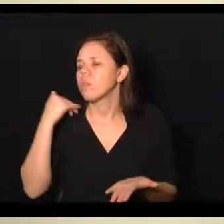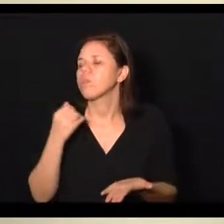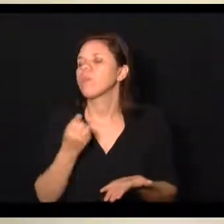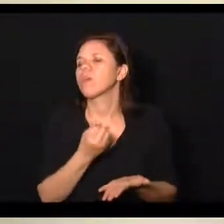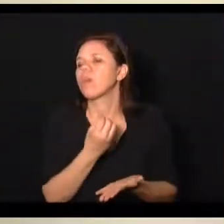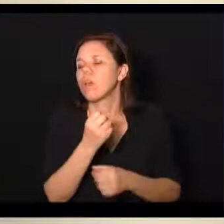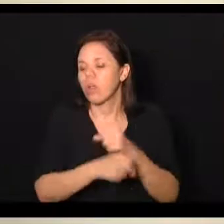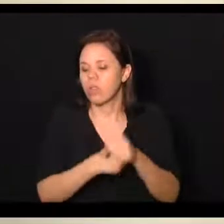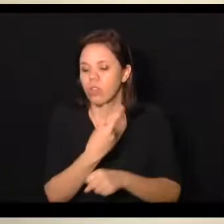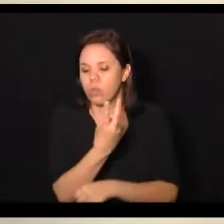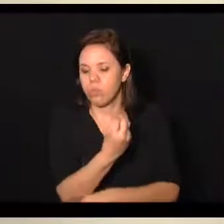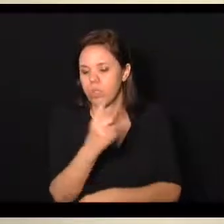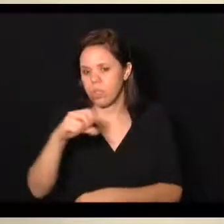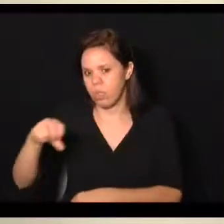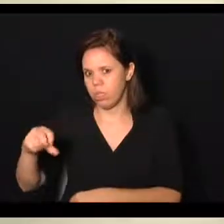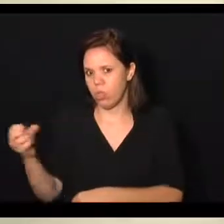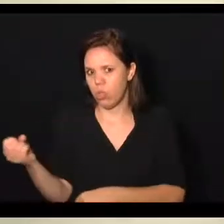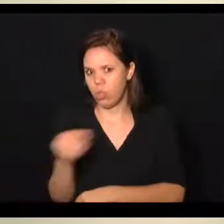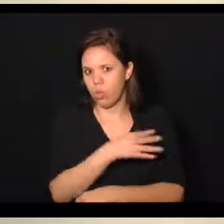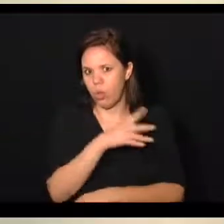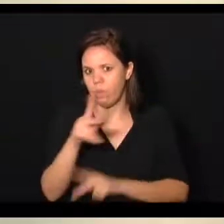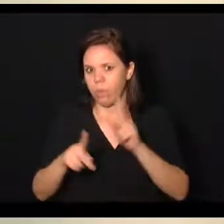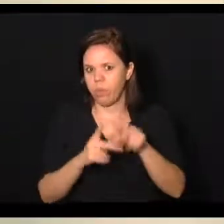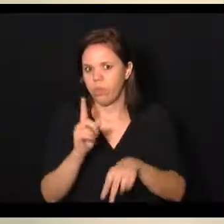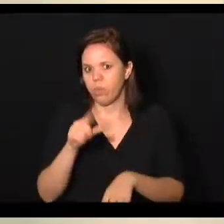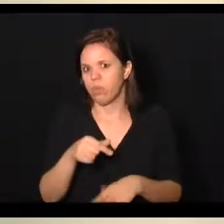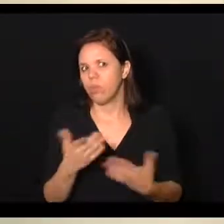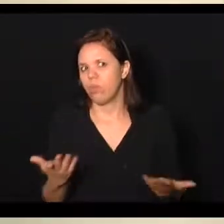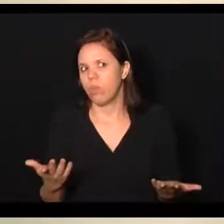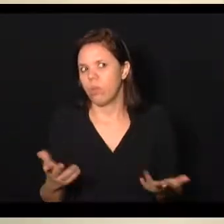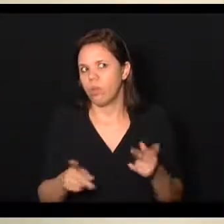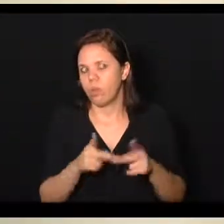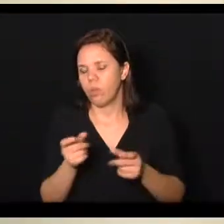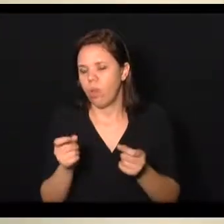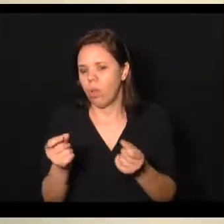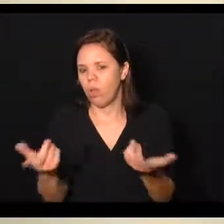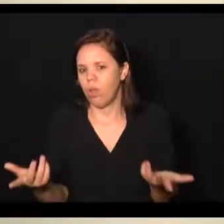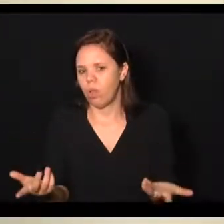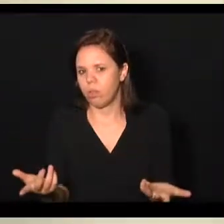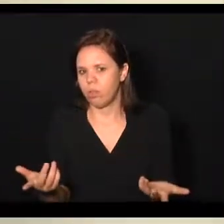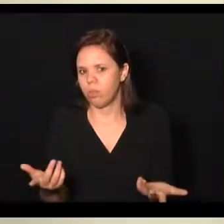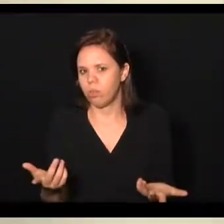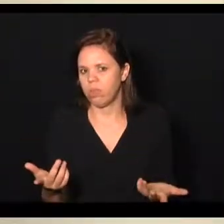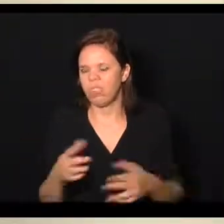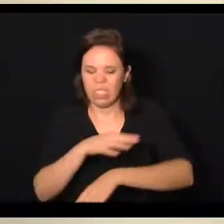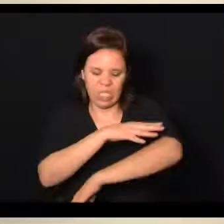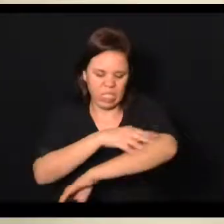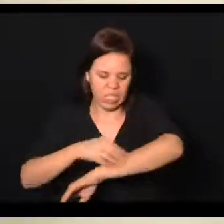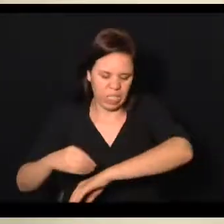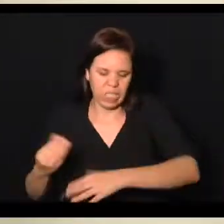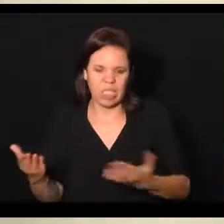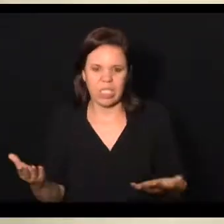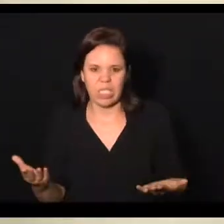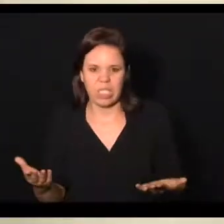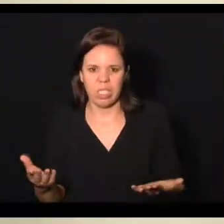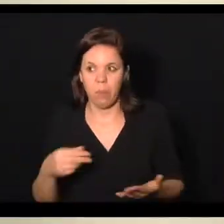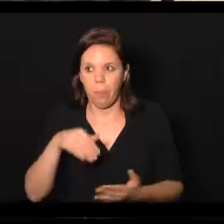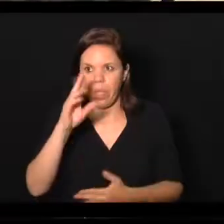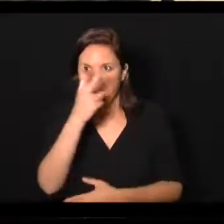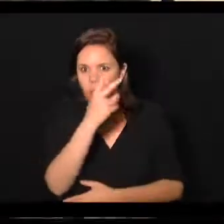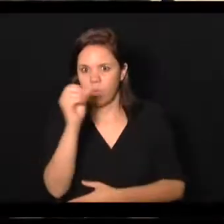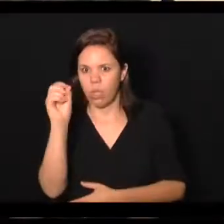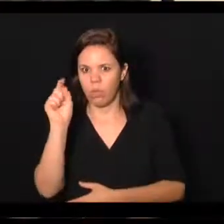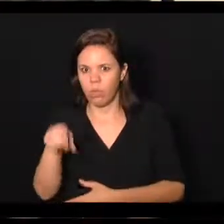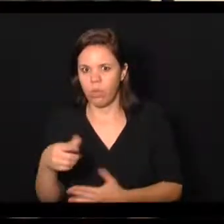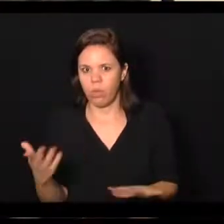2019 709 mil casos de câncer. Um terço disso será câncer de pele, uma média de mais de 200 mil.